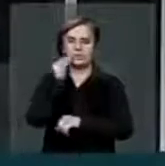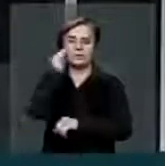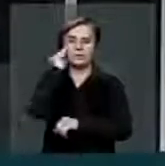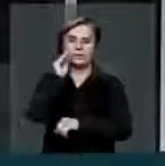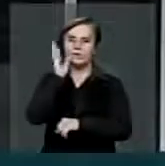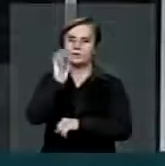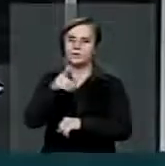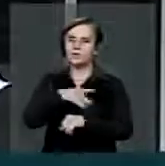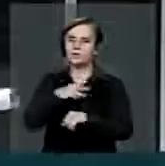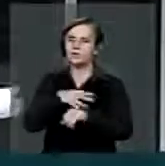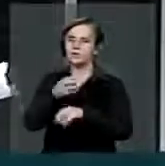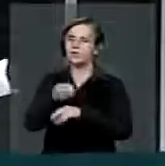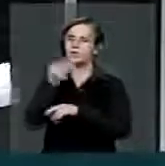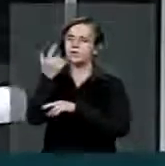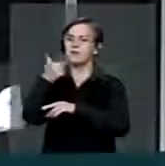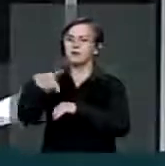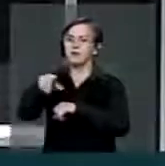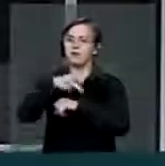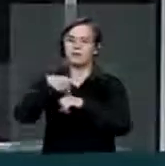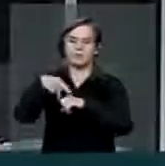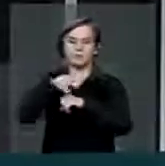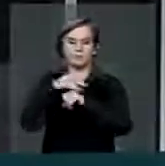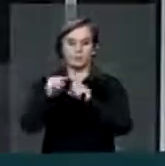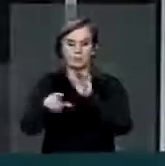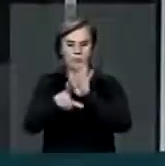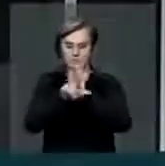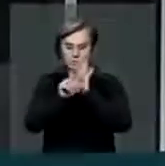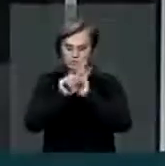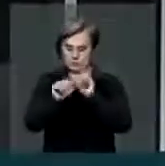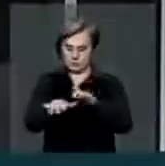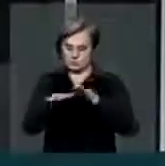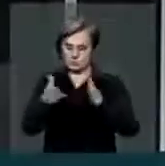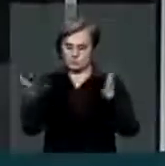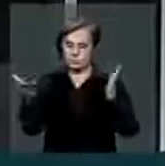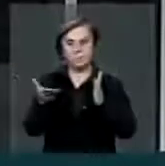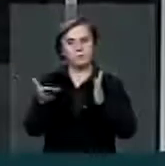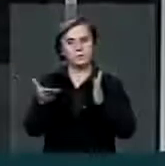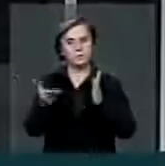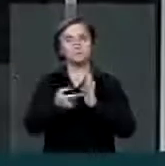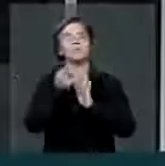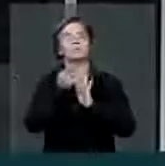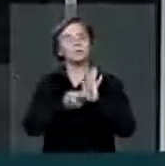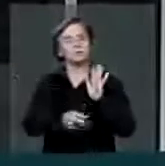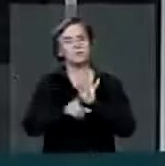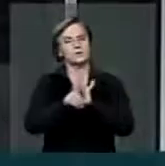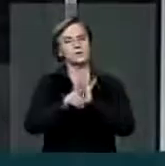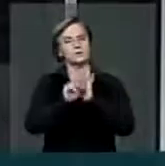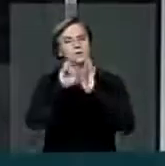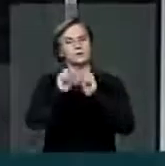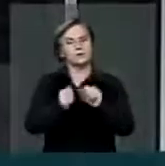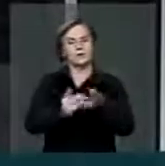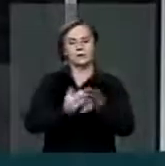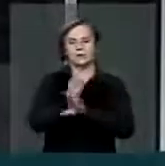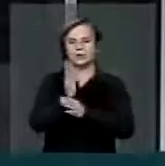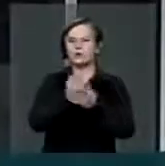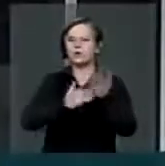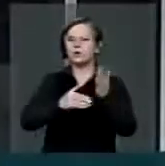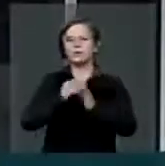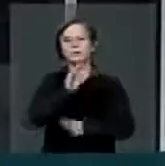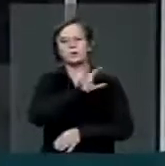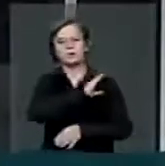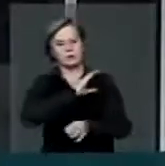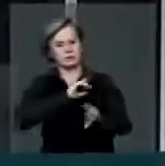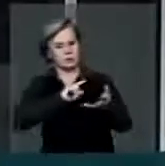outros legislativos. Hoje, senhor presidente, um projeto de lei pode tramitar, ser aprovado em todas as comissões